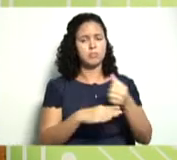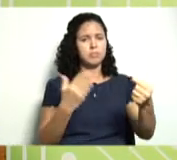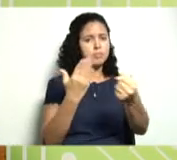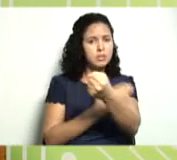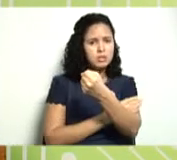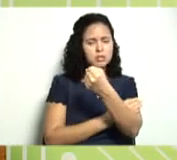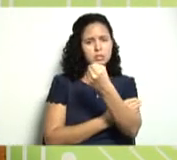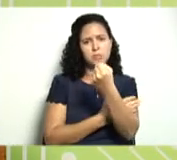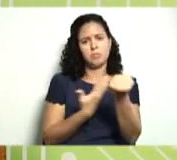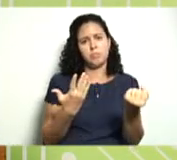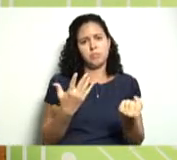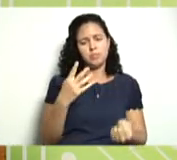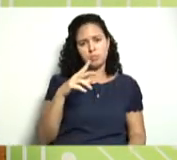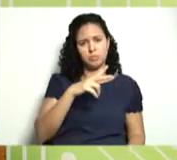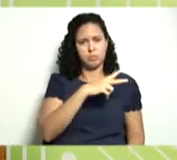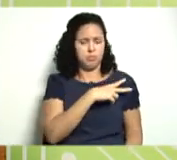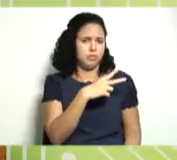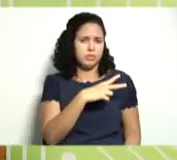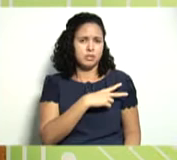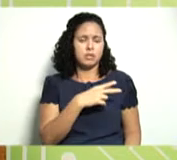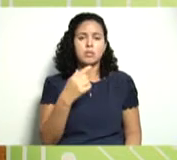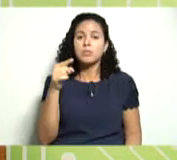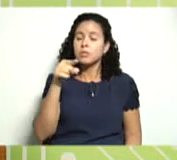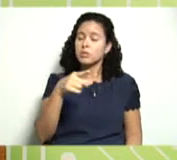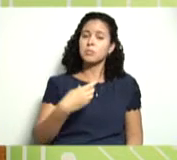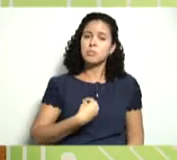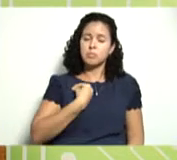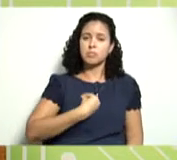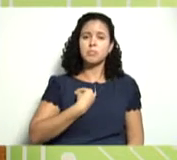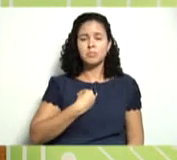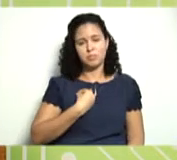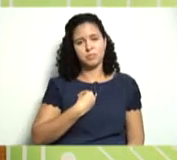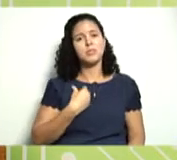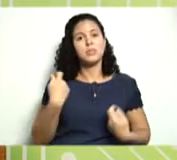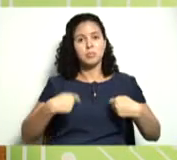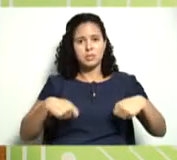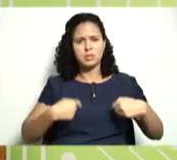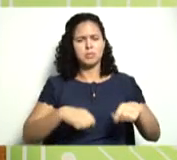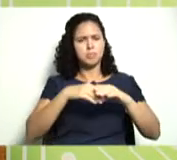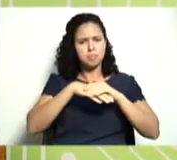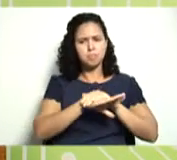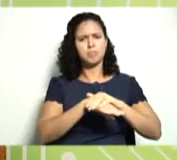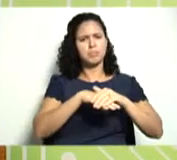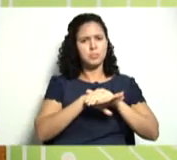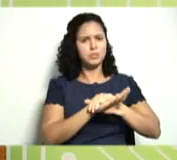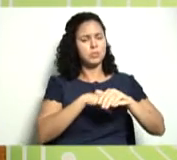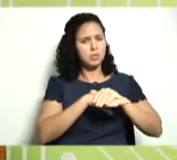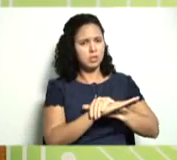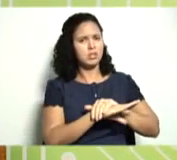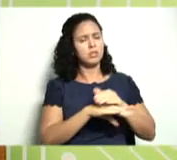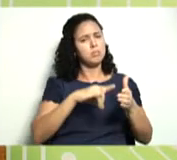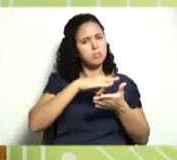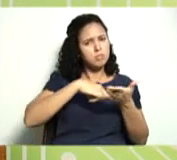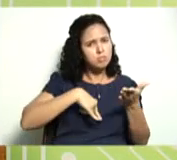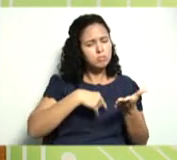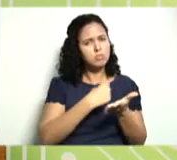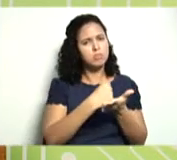muito bem você é uma pessoa física tenha necessidade de guardar esse tipo de documento